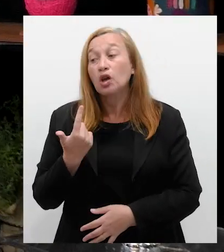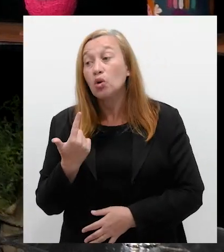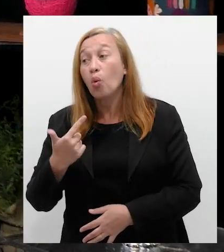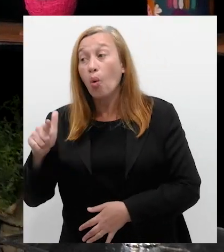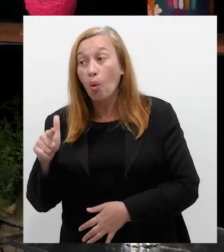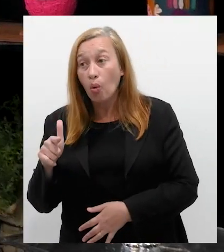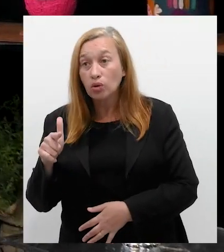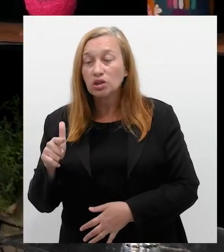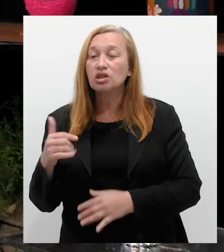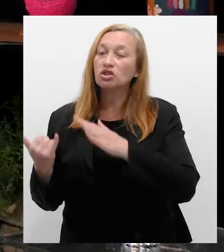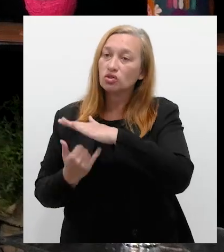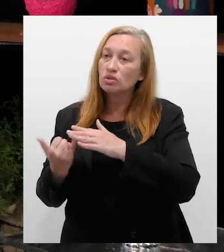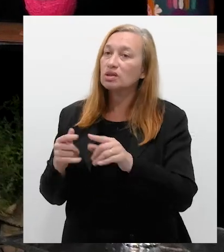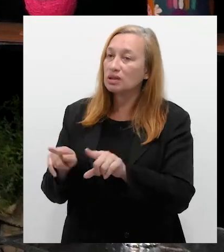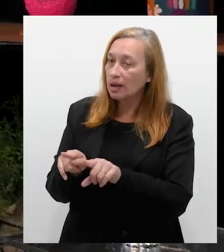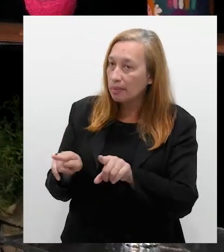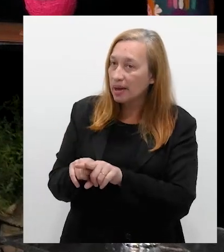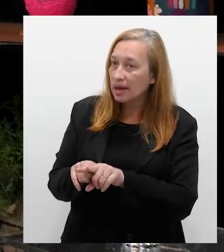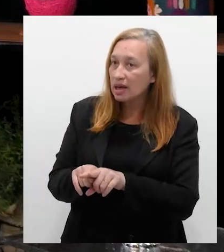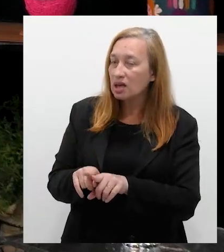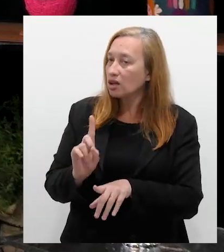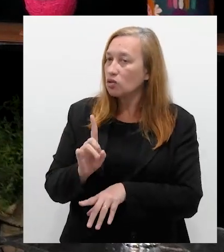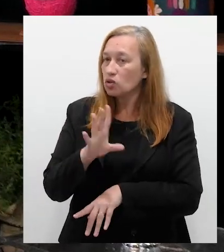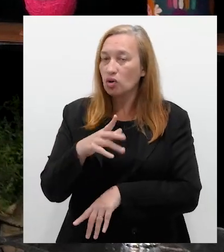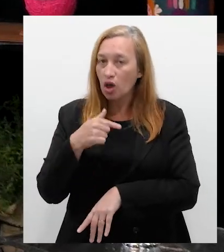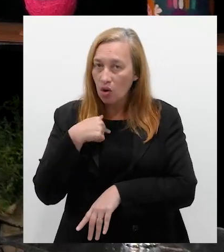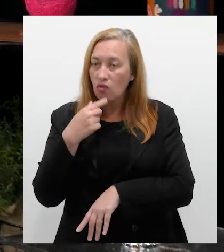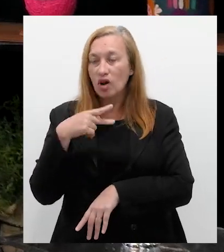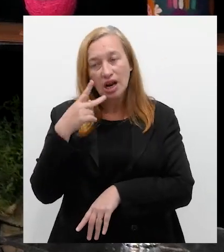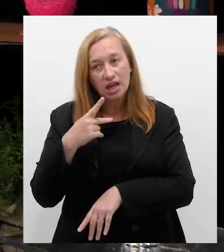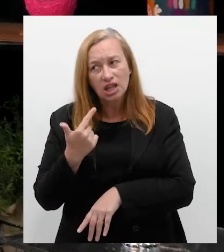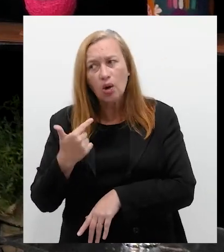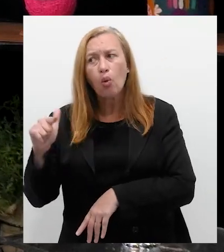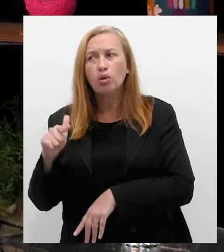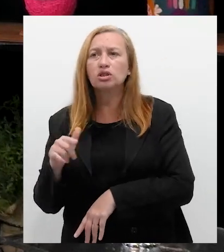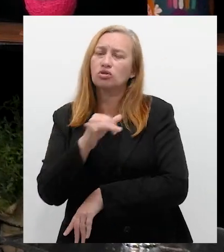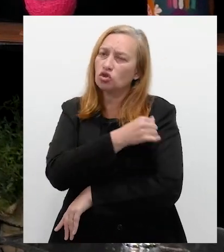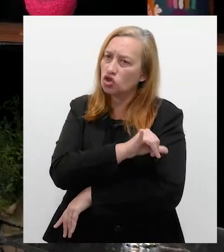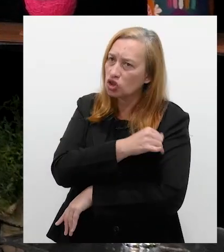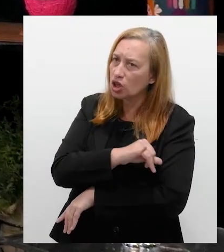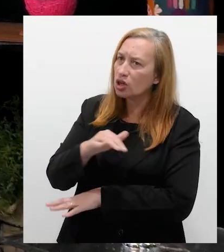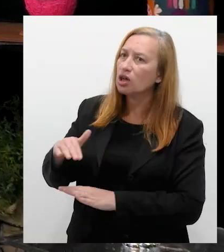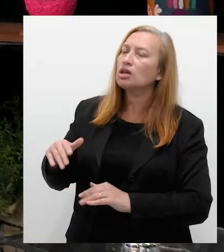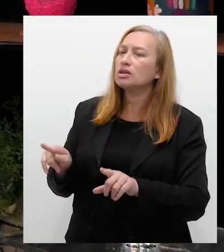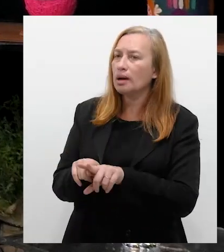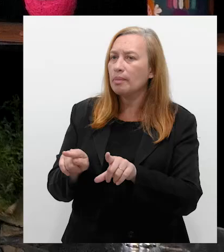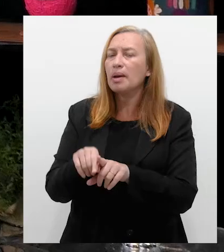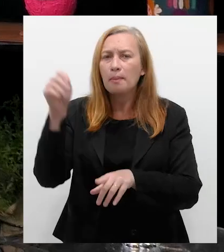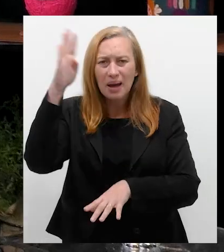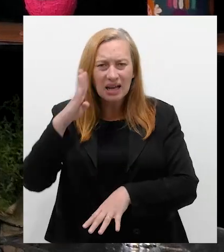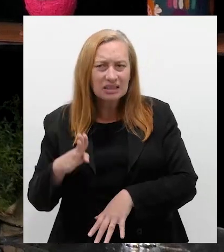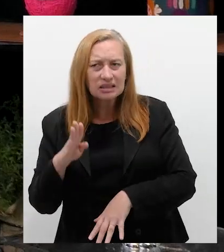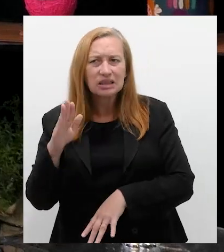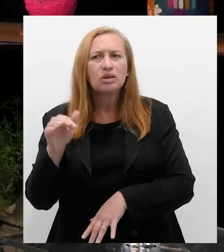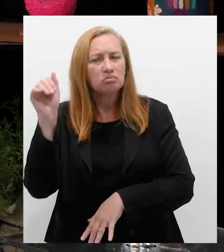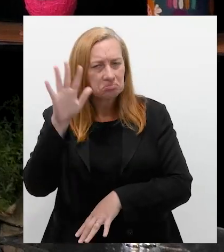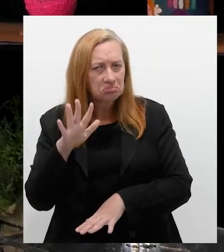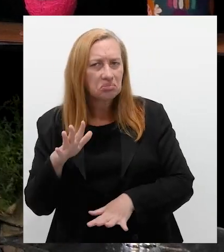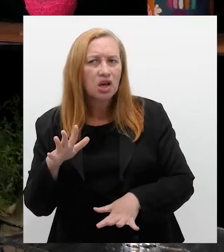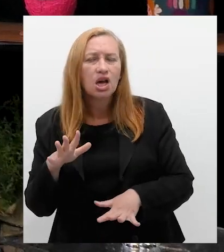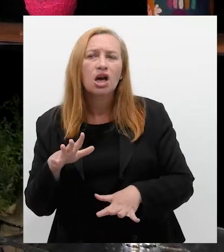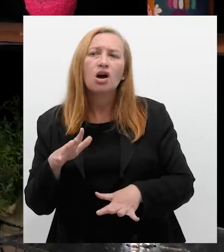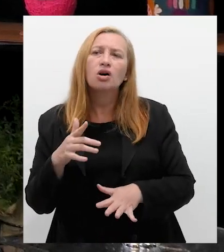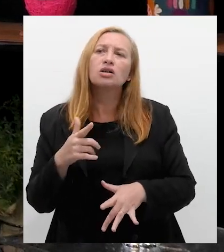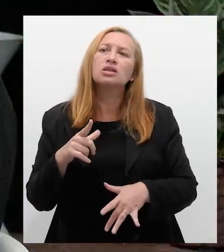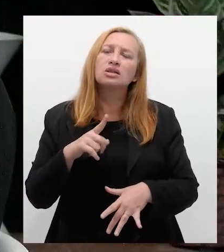outras instituições também têm, não só a que eu citei, mas outras têm, não só no Rio de Janeiro, mas a nível Brasil,